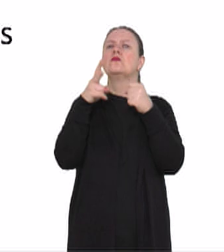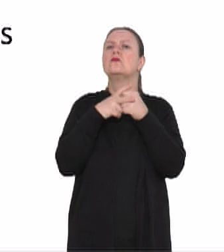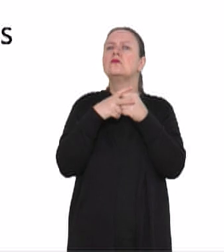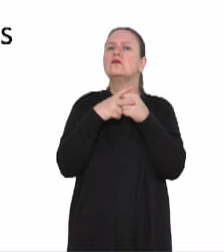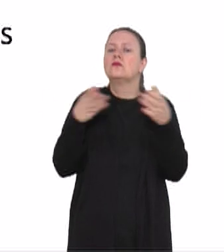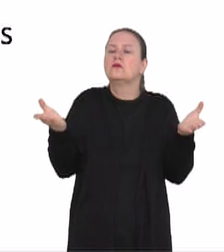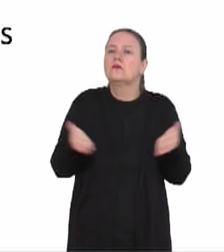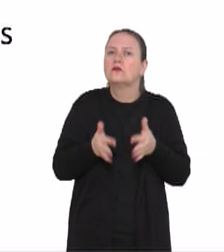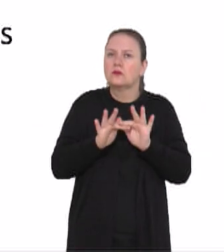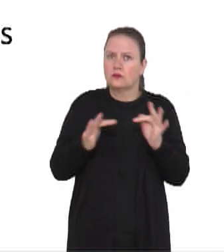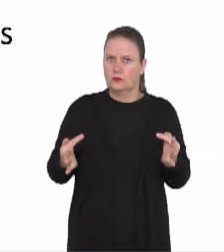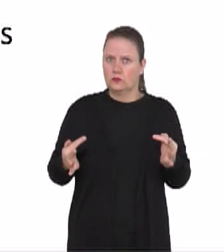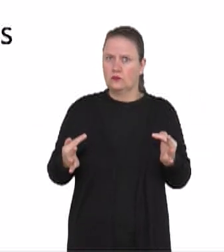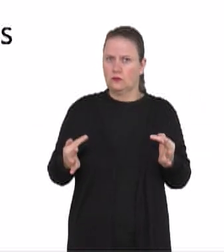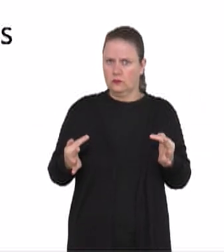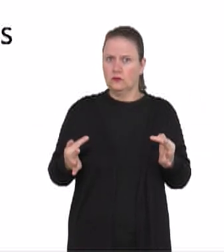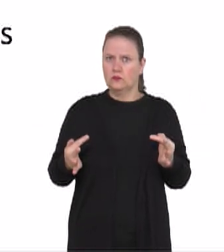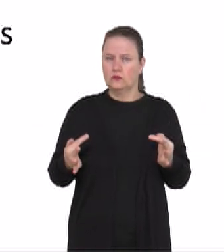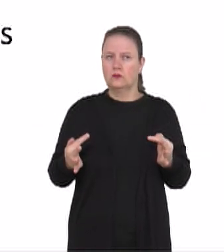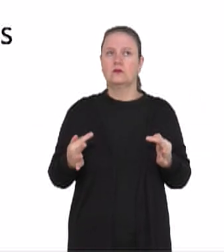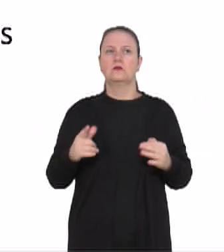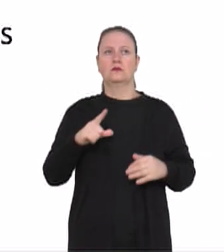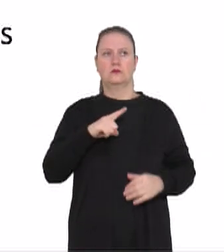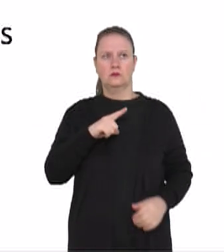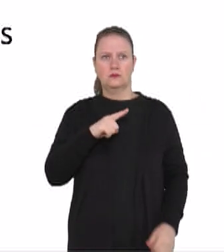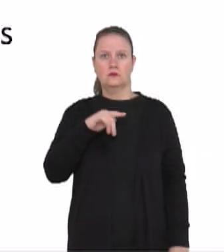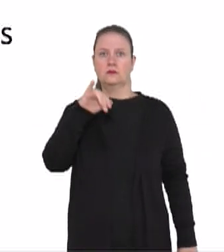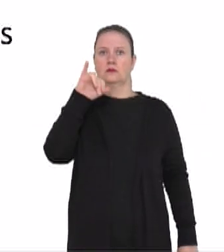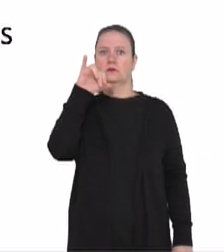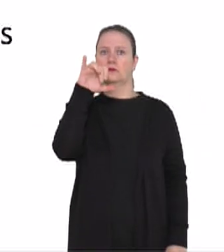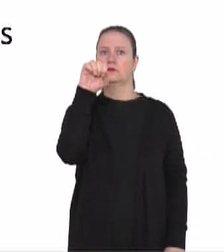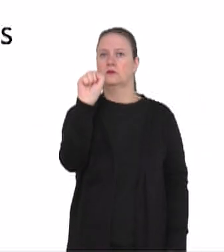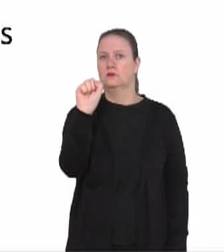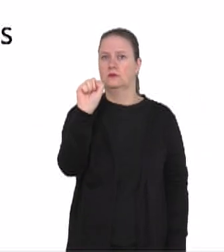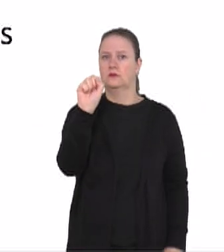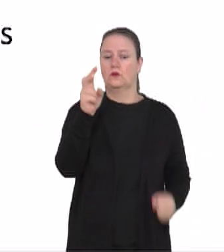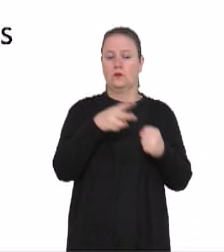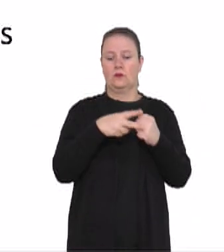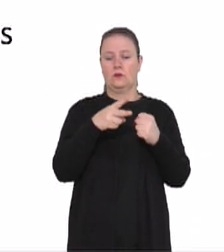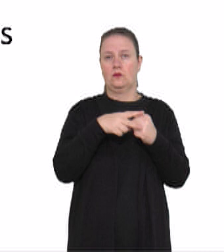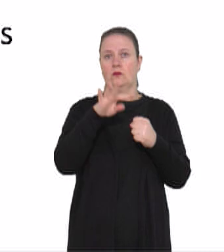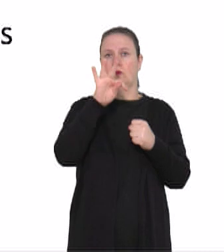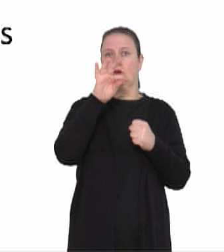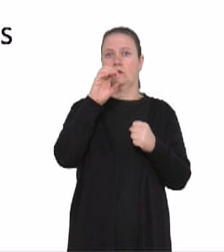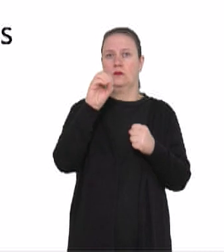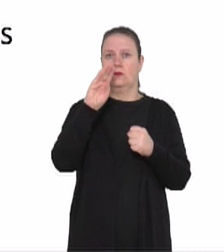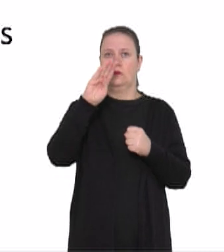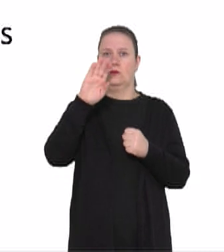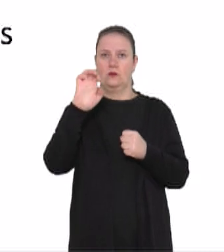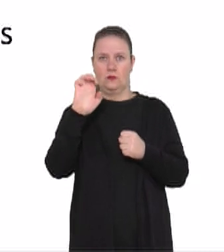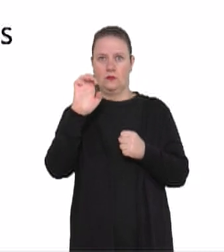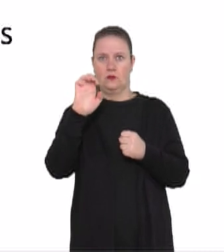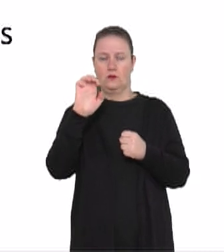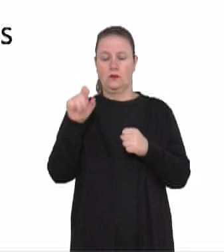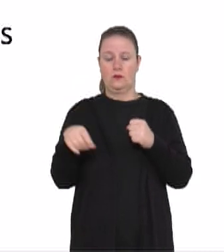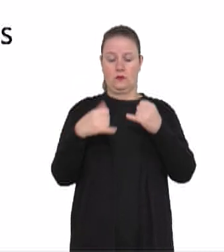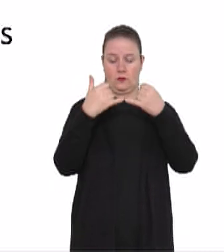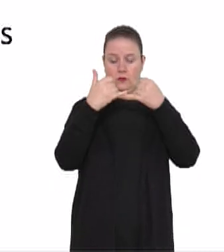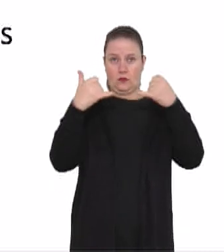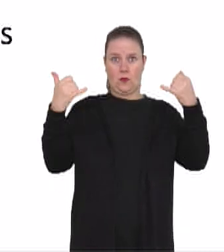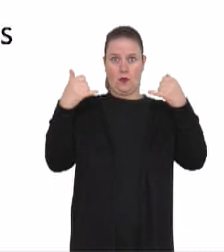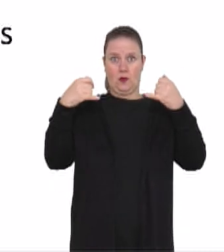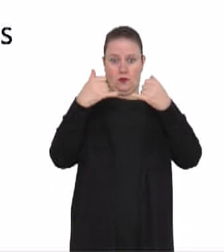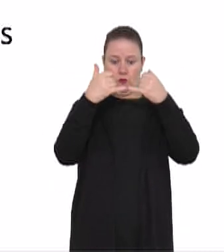simple? O is, o verbo to be. Então, Jane is, Jane é. Na segunda linha,